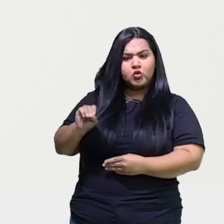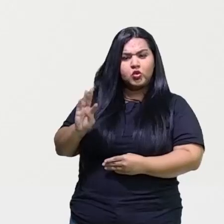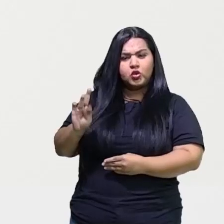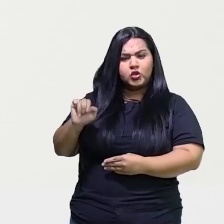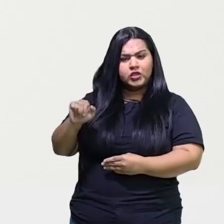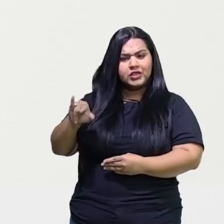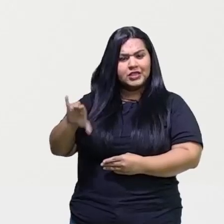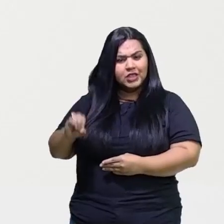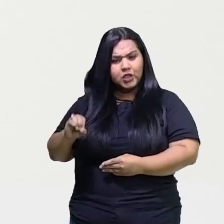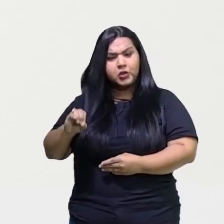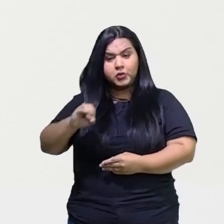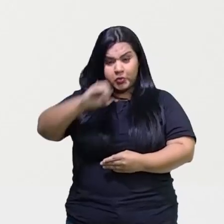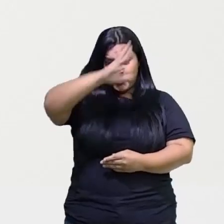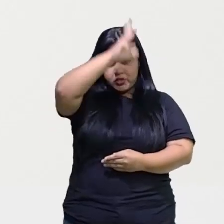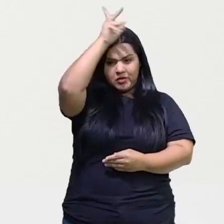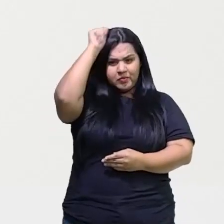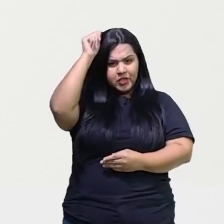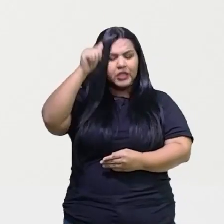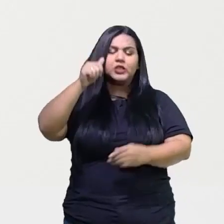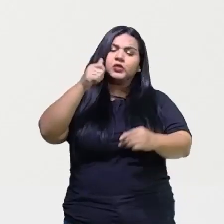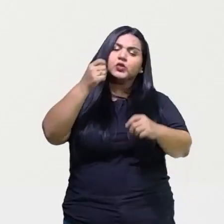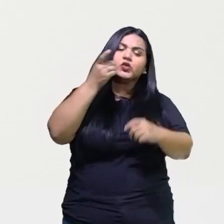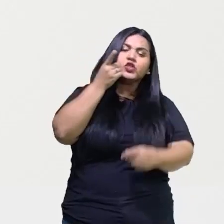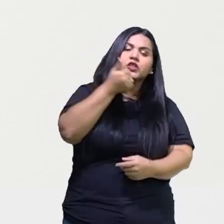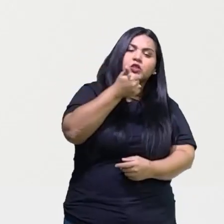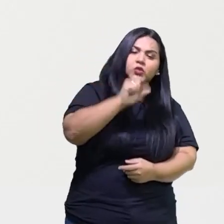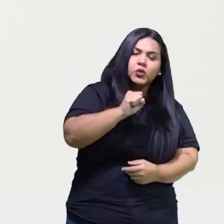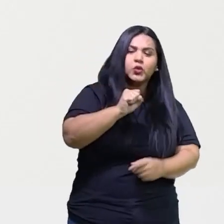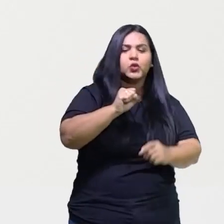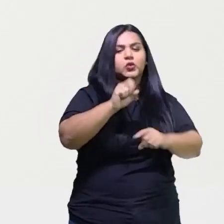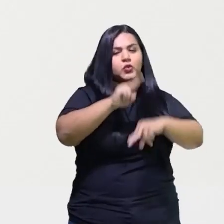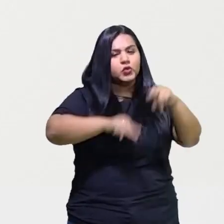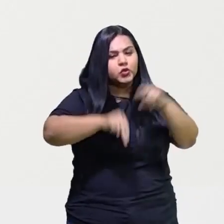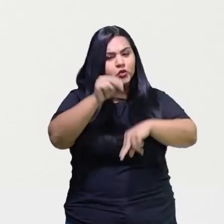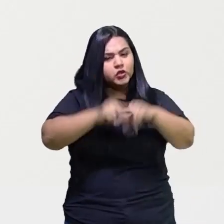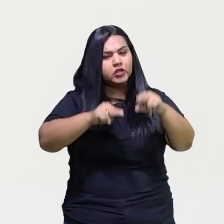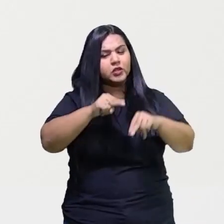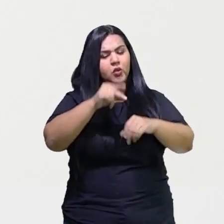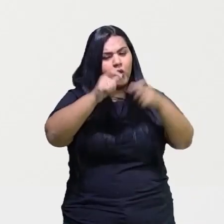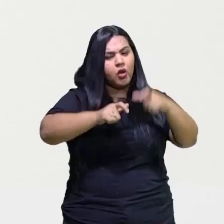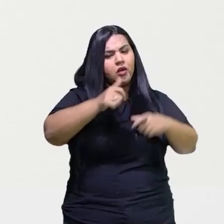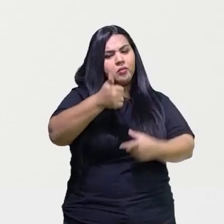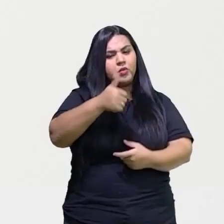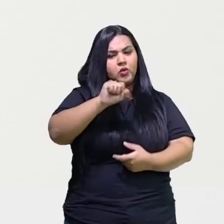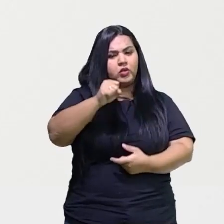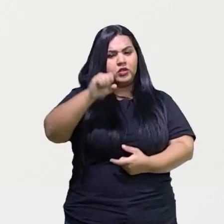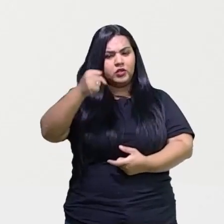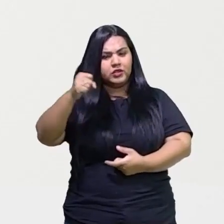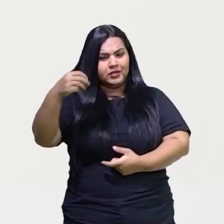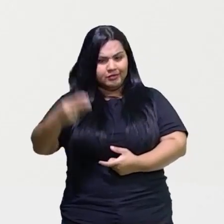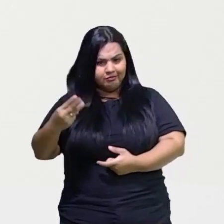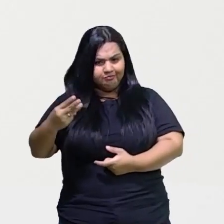Em 18 de junho de 1883, localizado na rua Ramos Ferreira, no centro histórico de Manaus. Olha para mim.